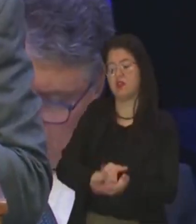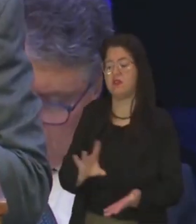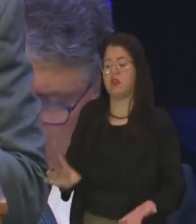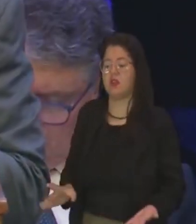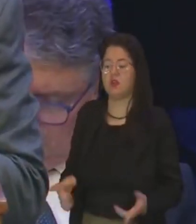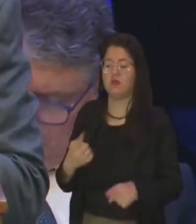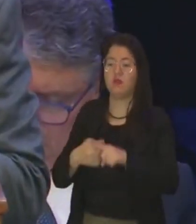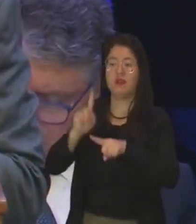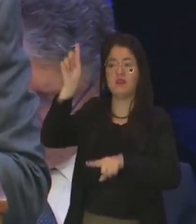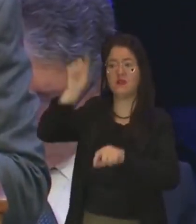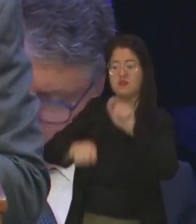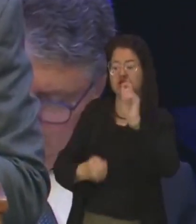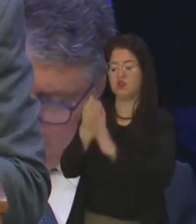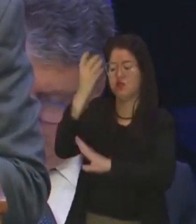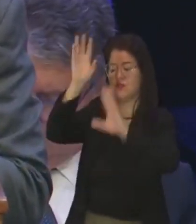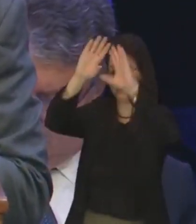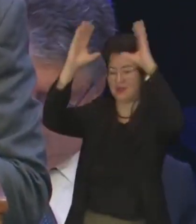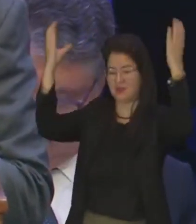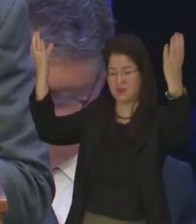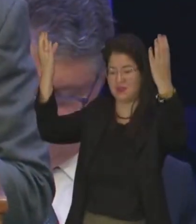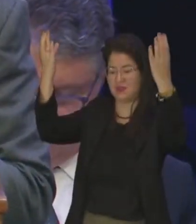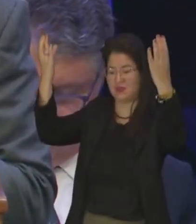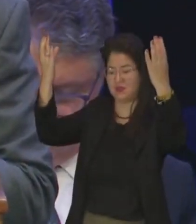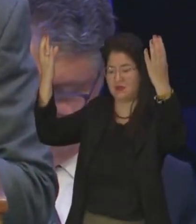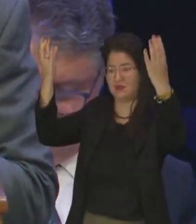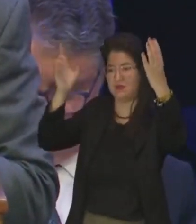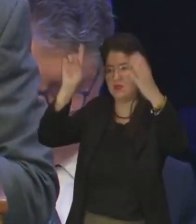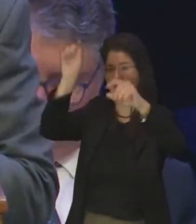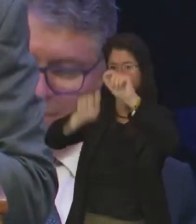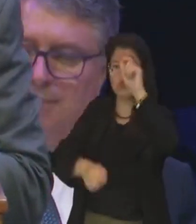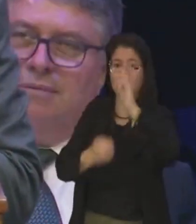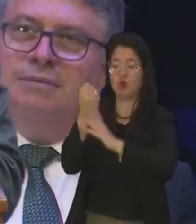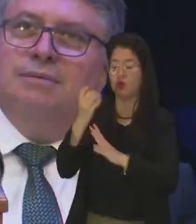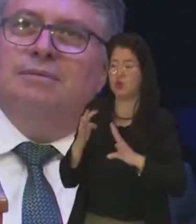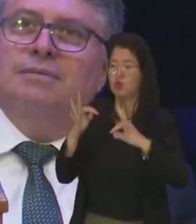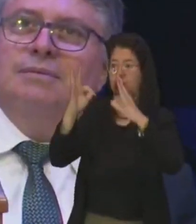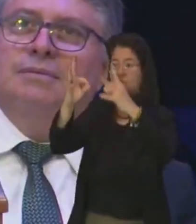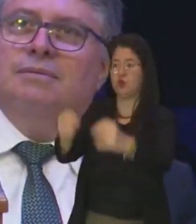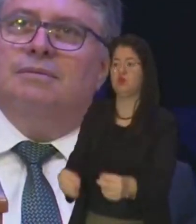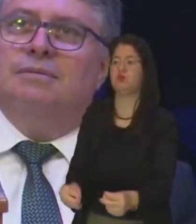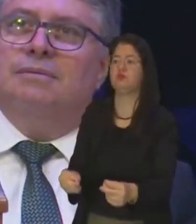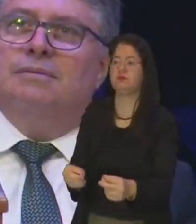Ele fez os céus, só isso, só tudo isso. Ele é o Criador.